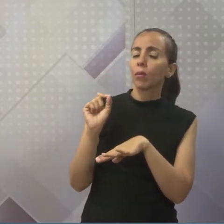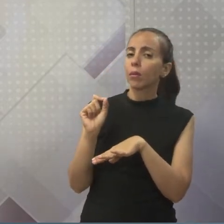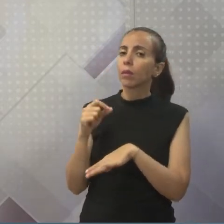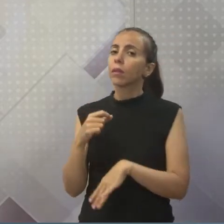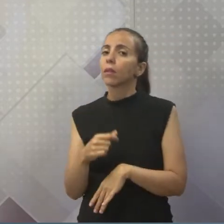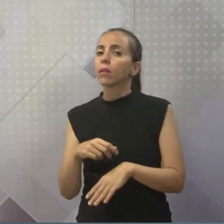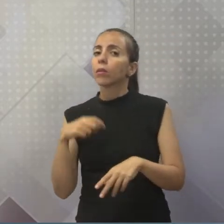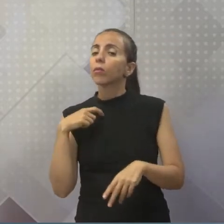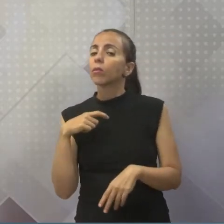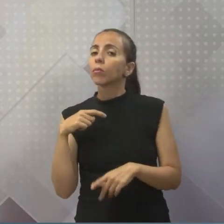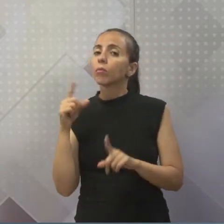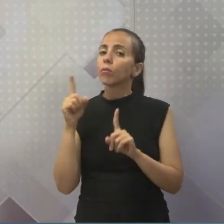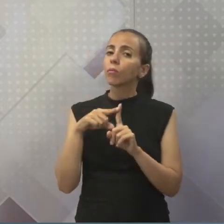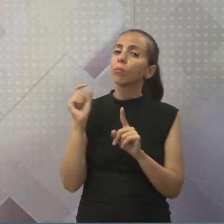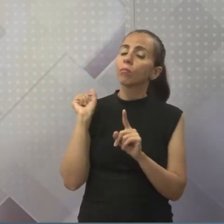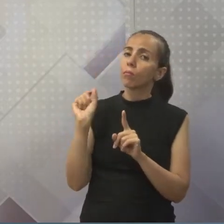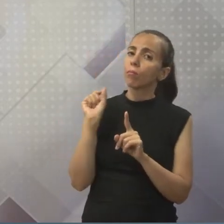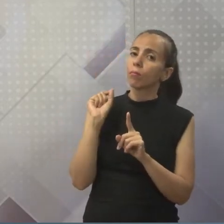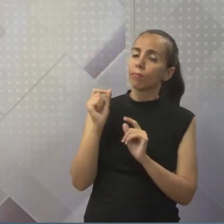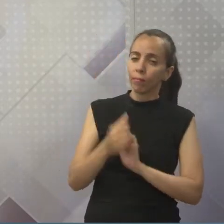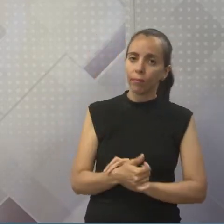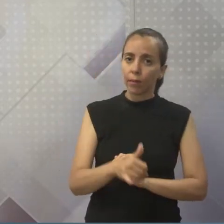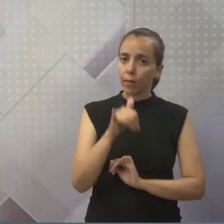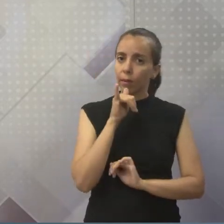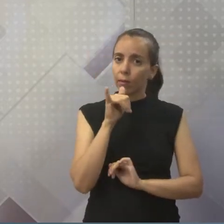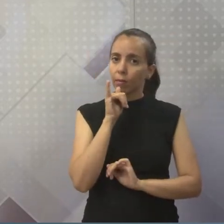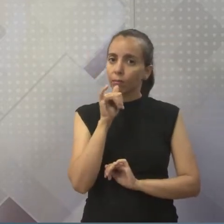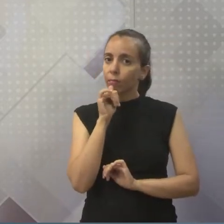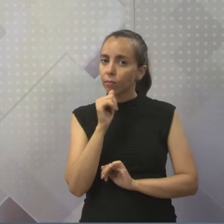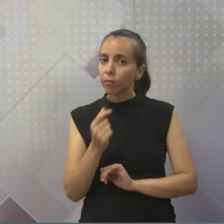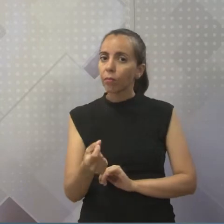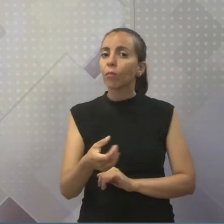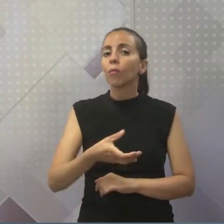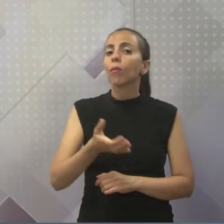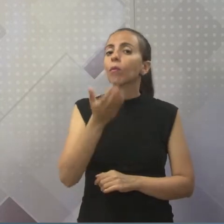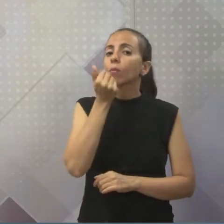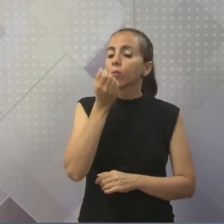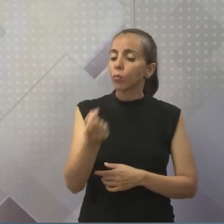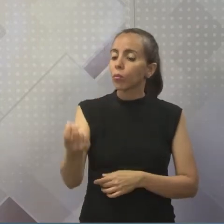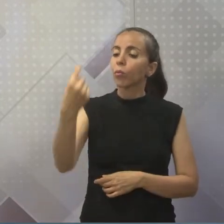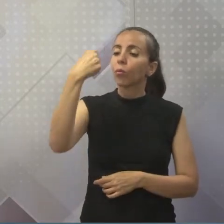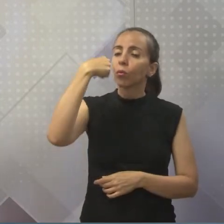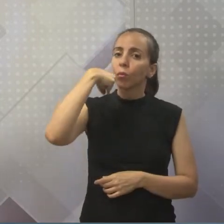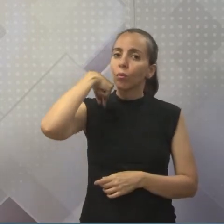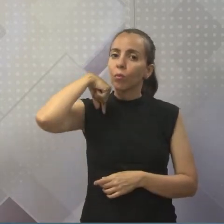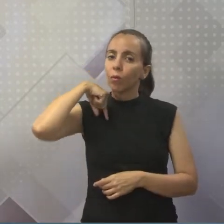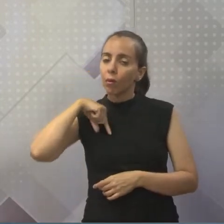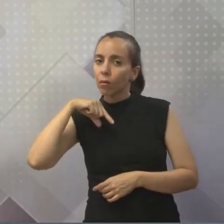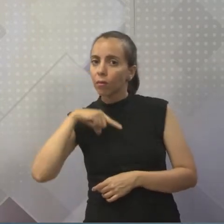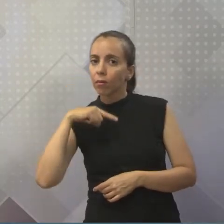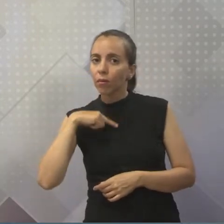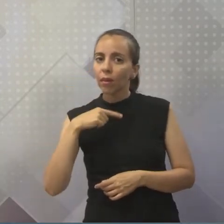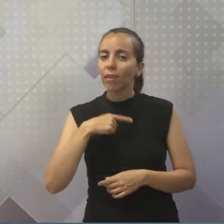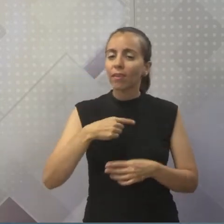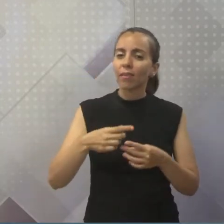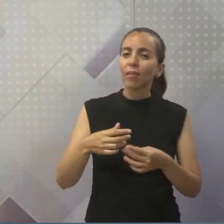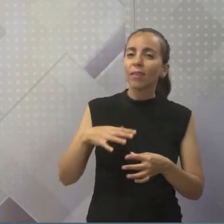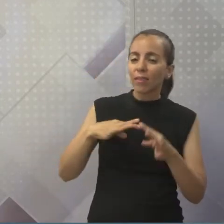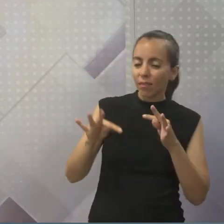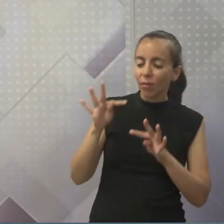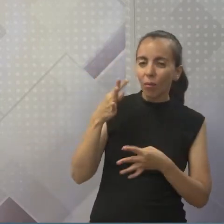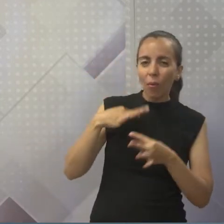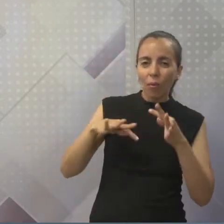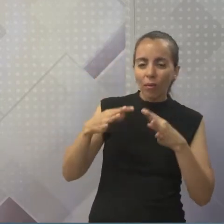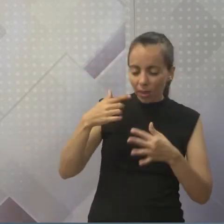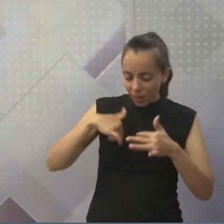por exemplo, por substâncias que a gente ingere na alimentação. Algumas intoxicações alimentares, né? Por